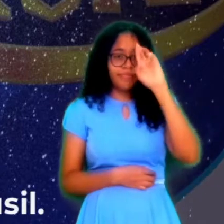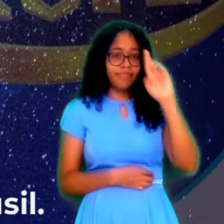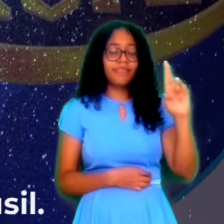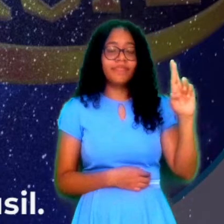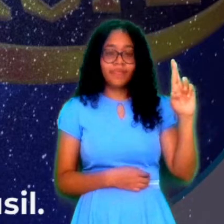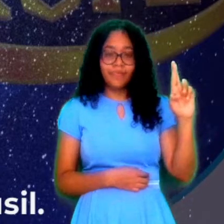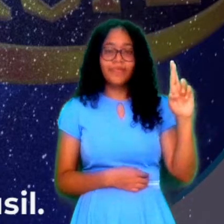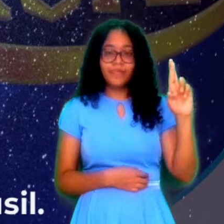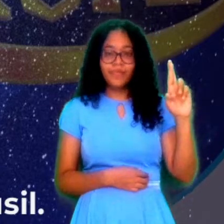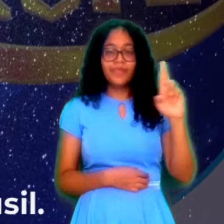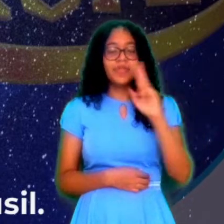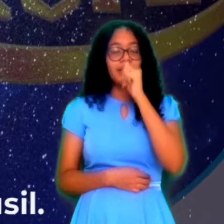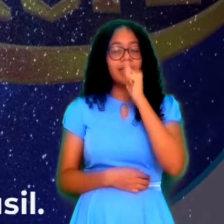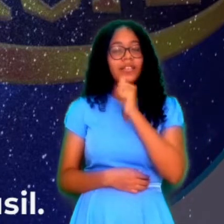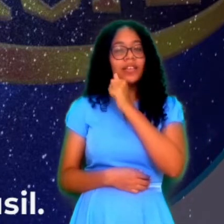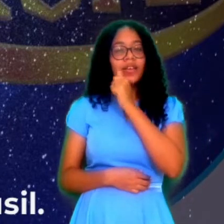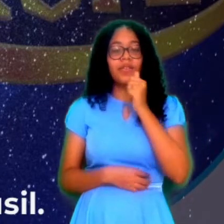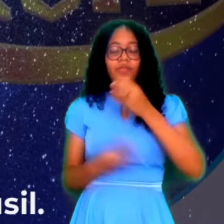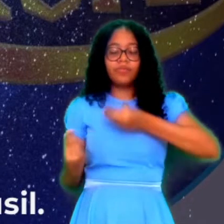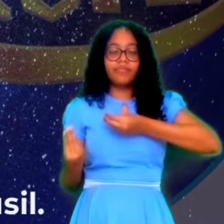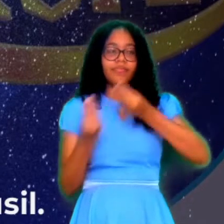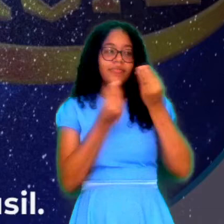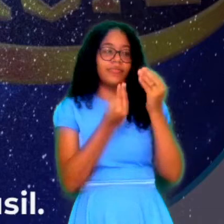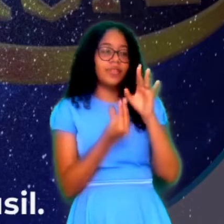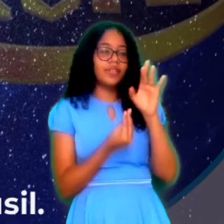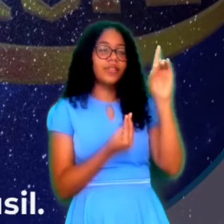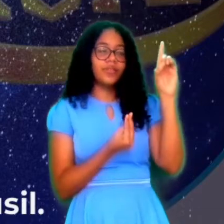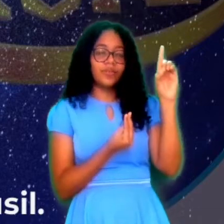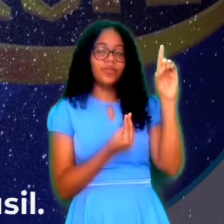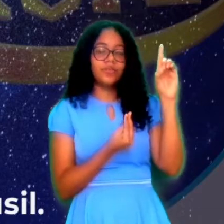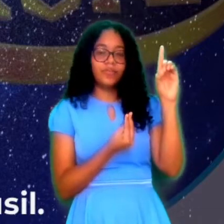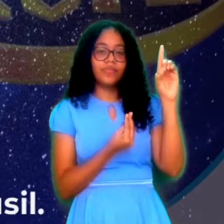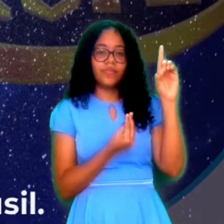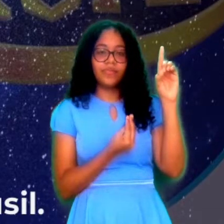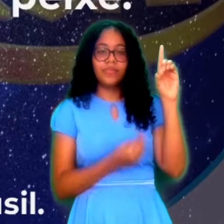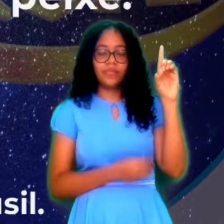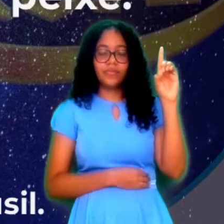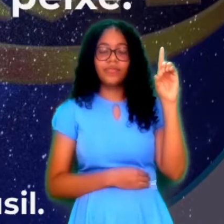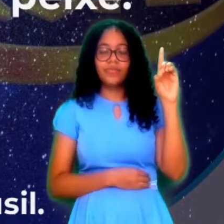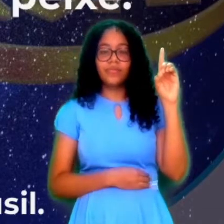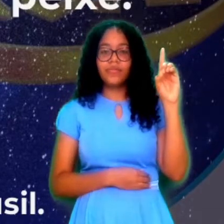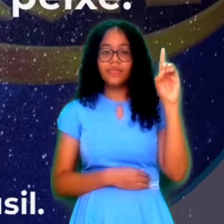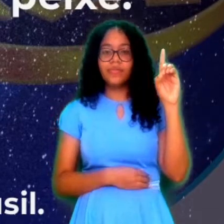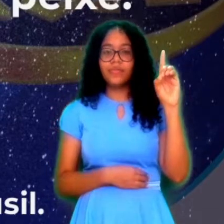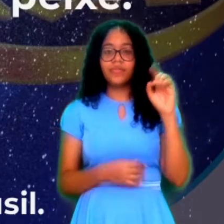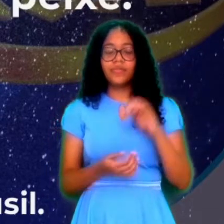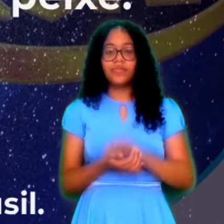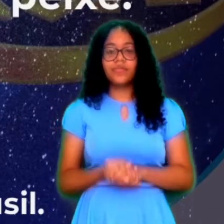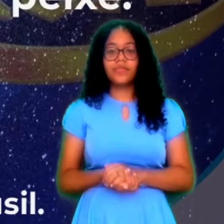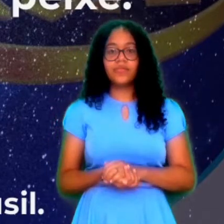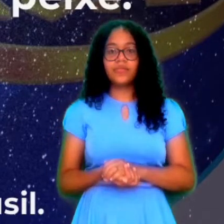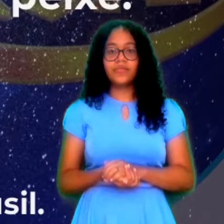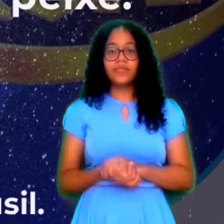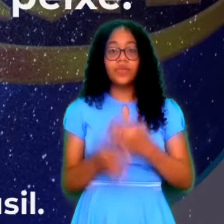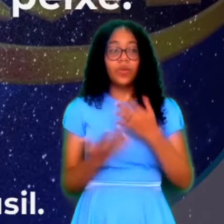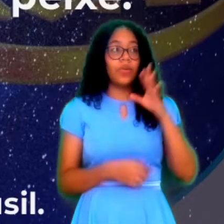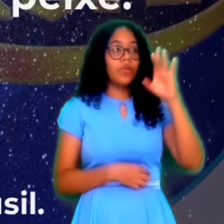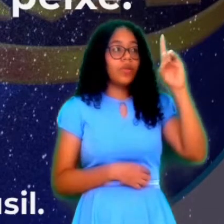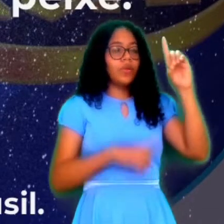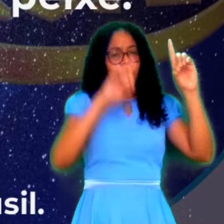ofereceram sacrifícios ao Senhor e fizeram votos. Deparou o Senhor um grande